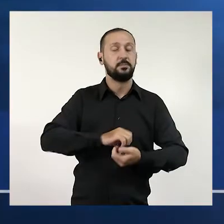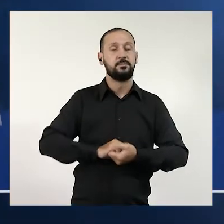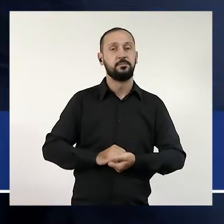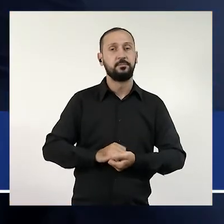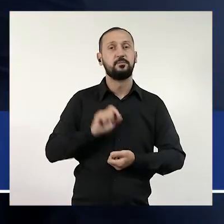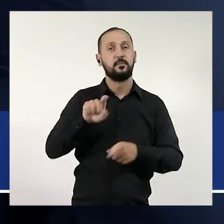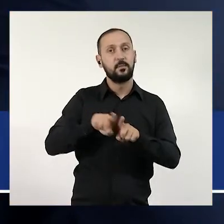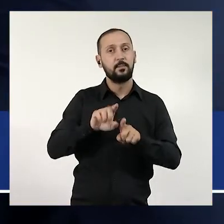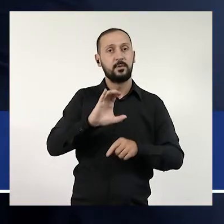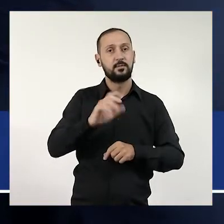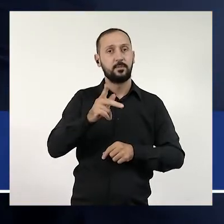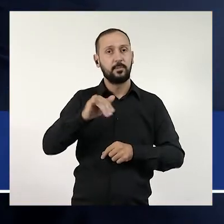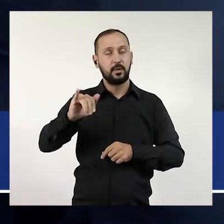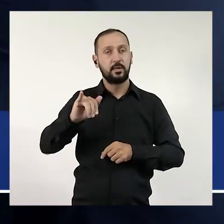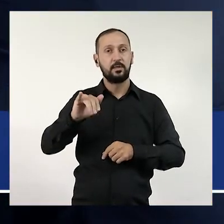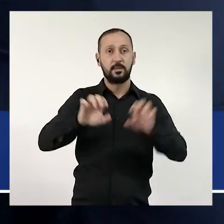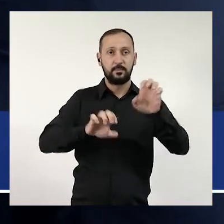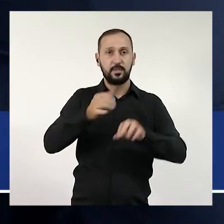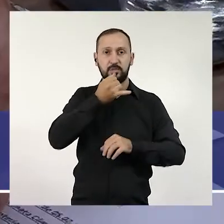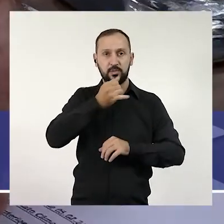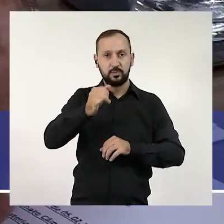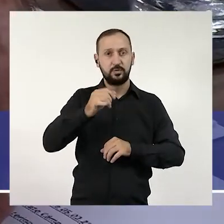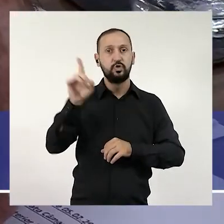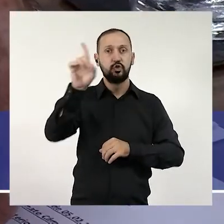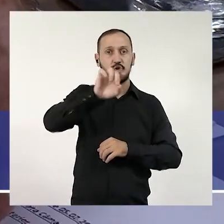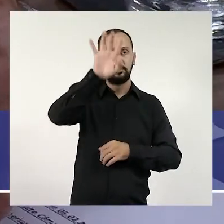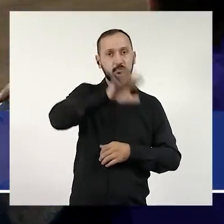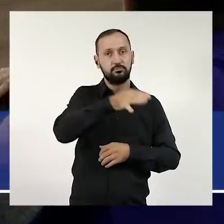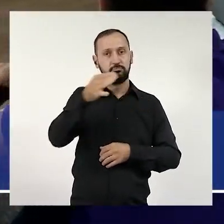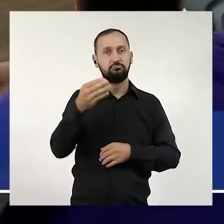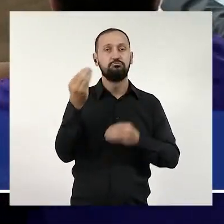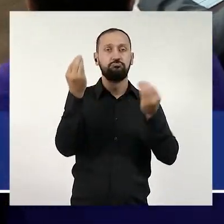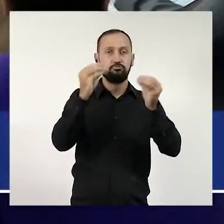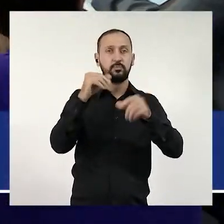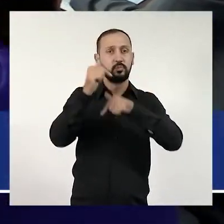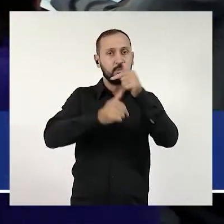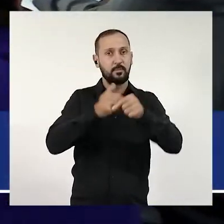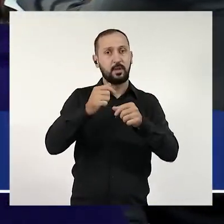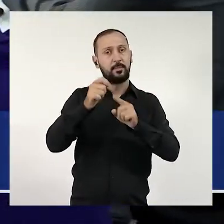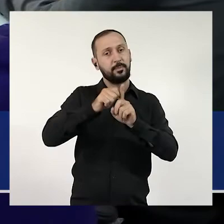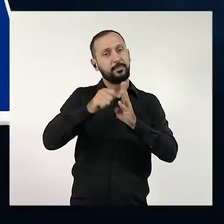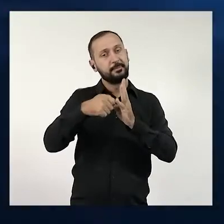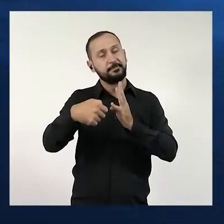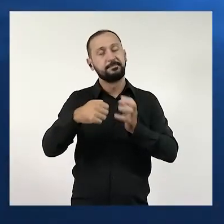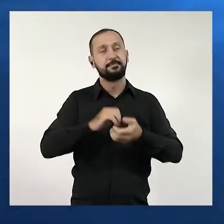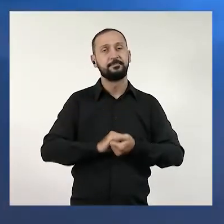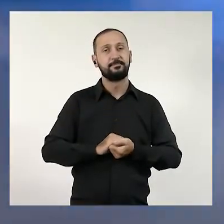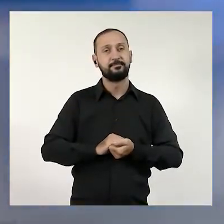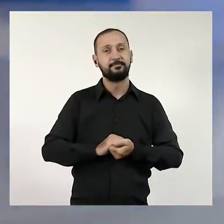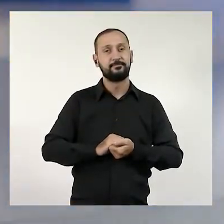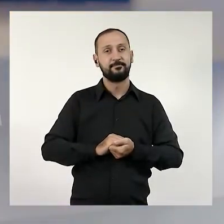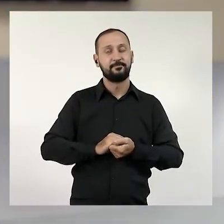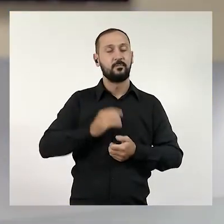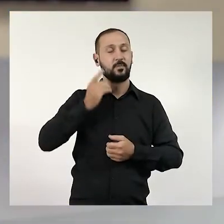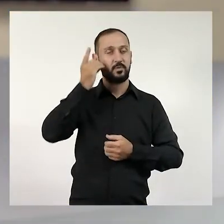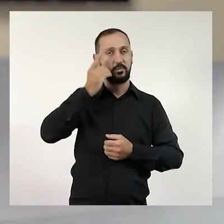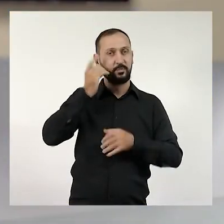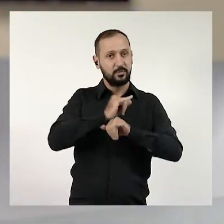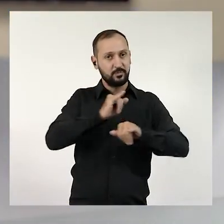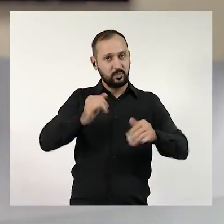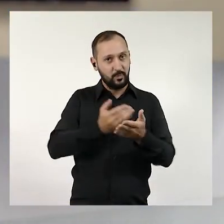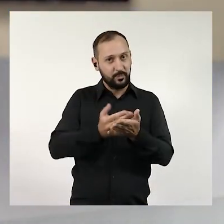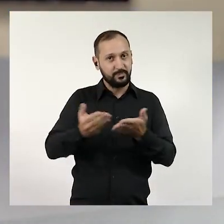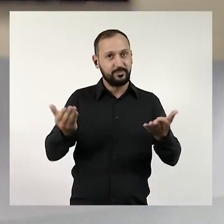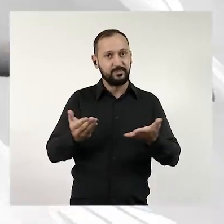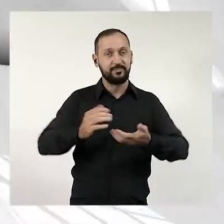ainda, CPI da Energisa define cronograma de atividades para os próximos meses. O Jornal Parlamentar